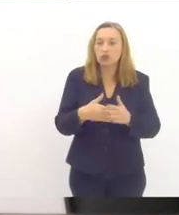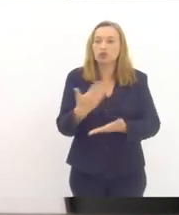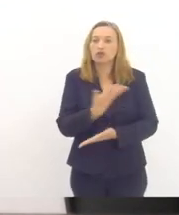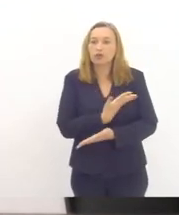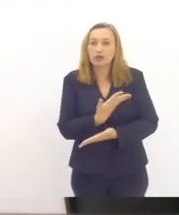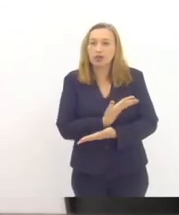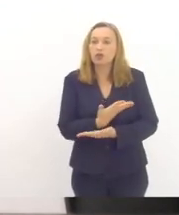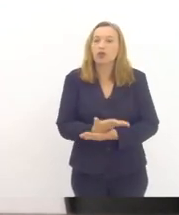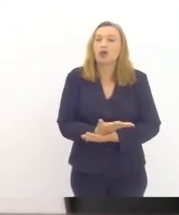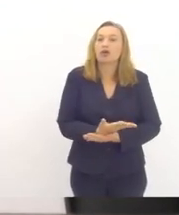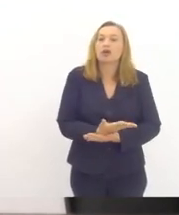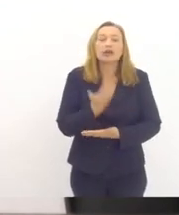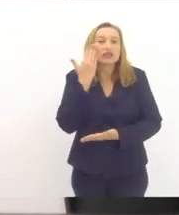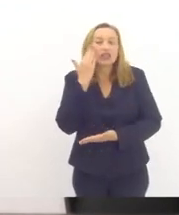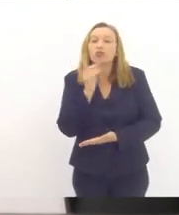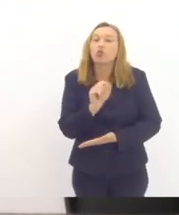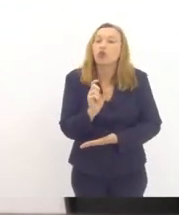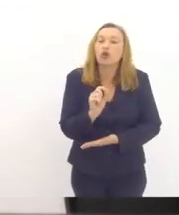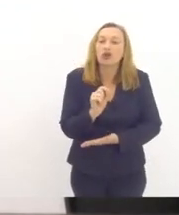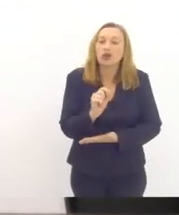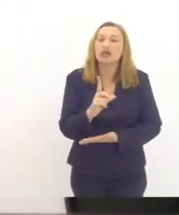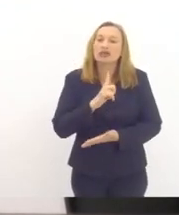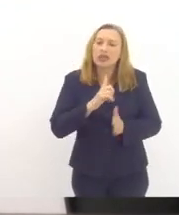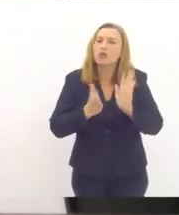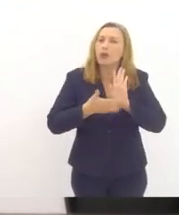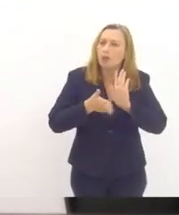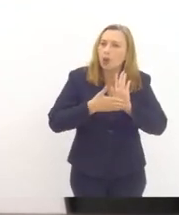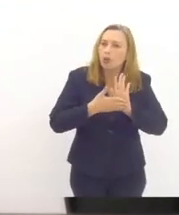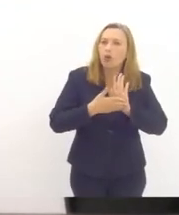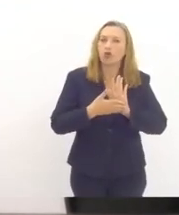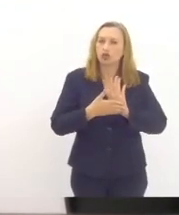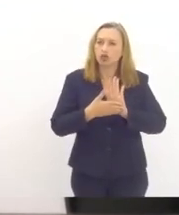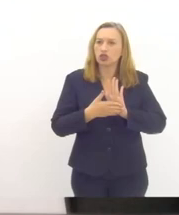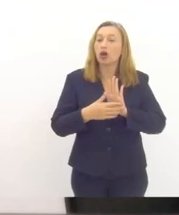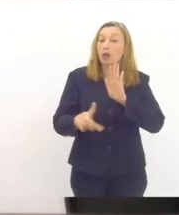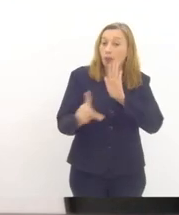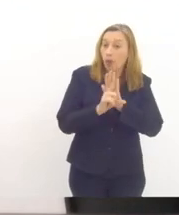que existe uma proposta colocada por